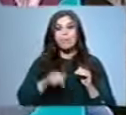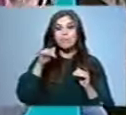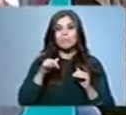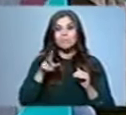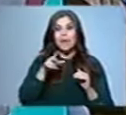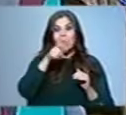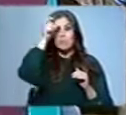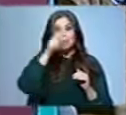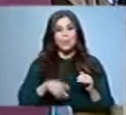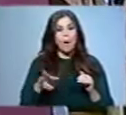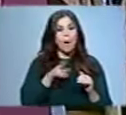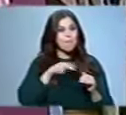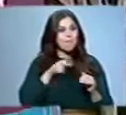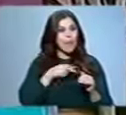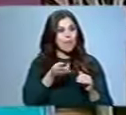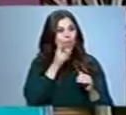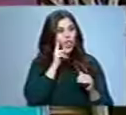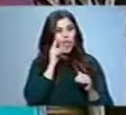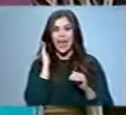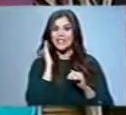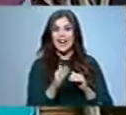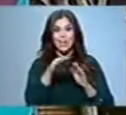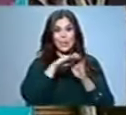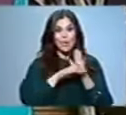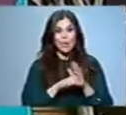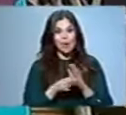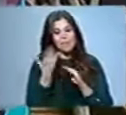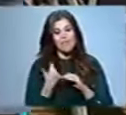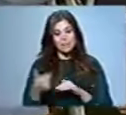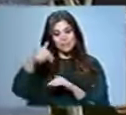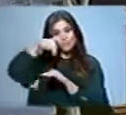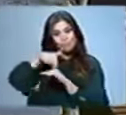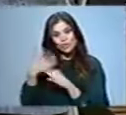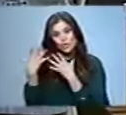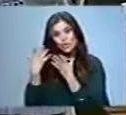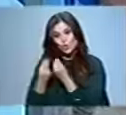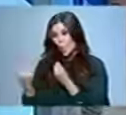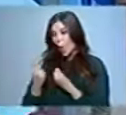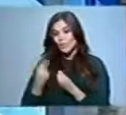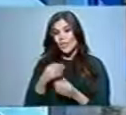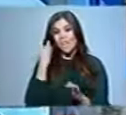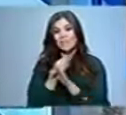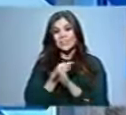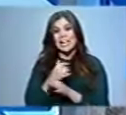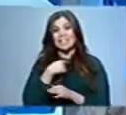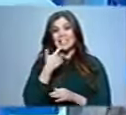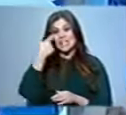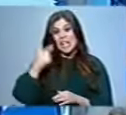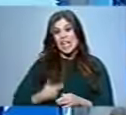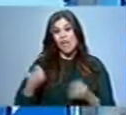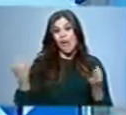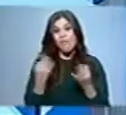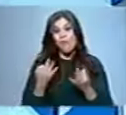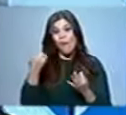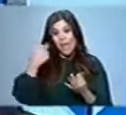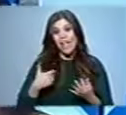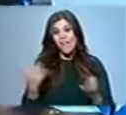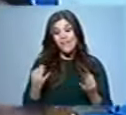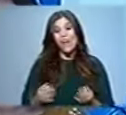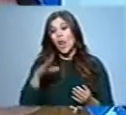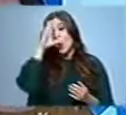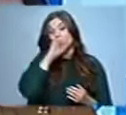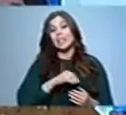premiada a assistir ao programa, a subir ao palco e a festejar connosco em direto. E já não sabendo muito bem se havia